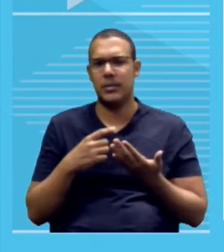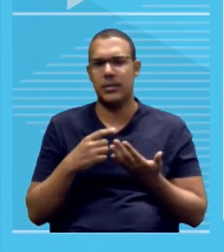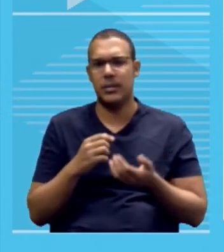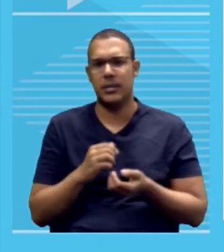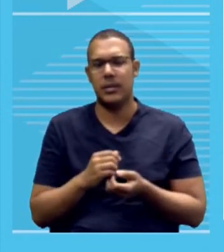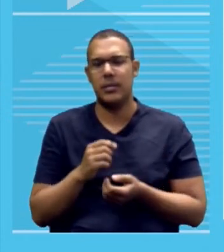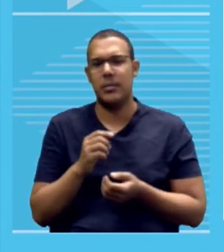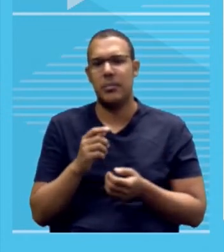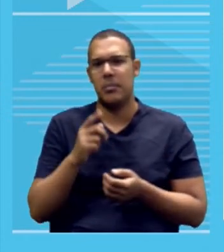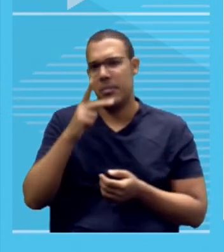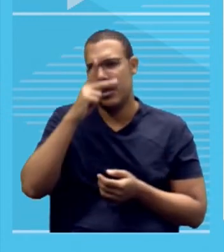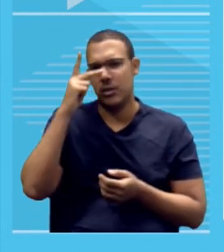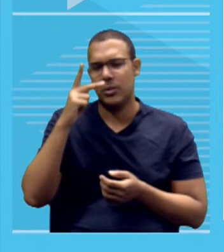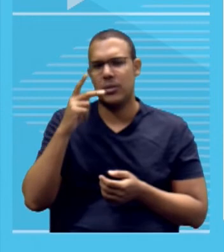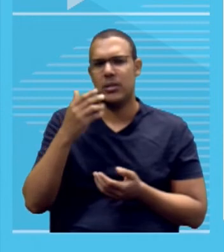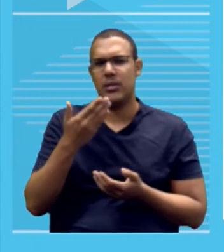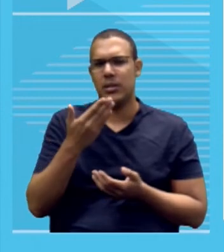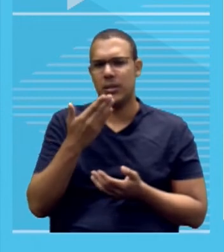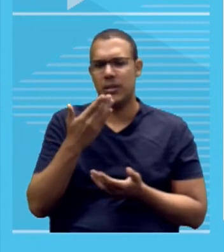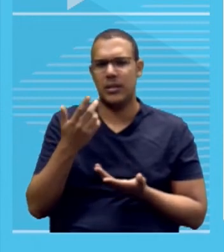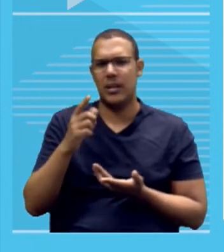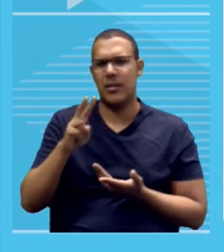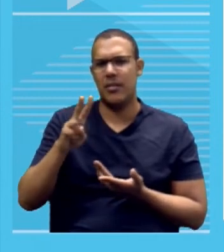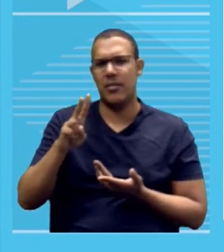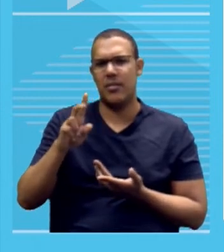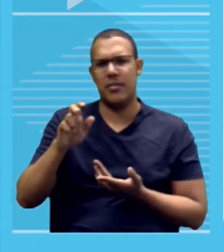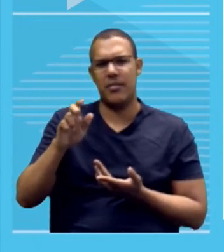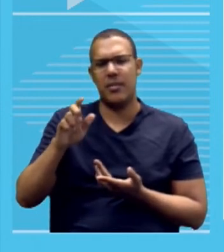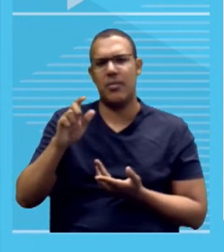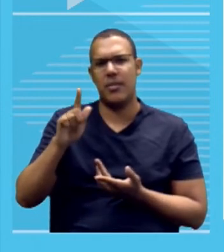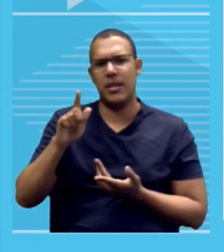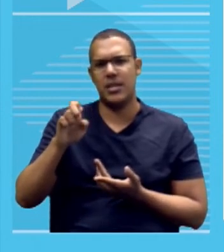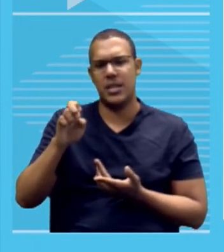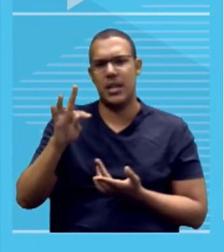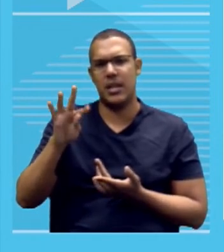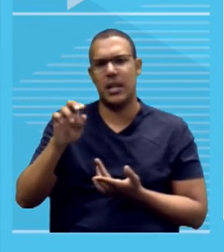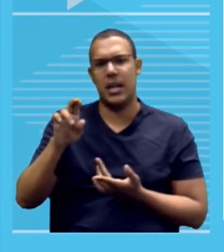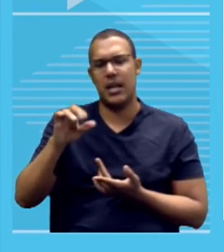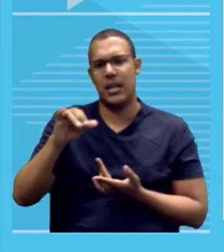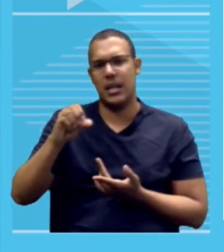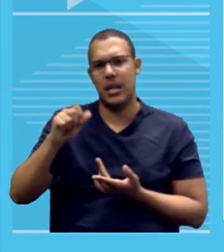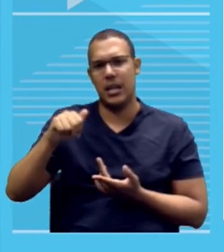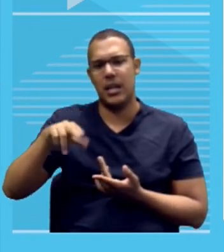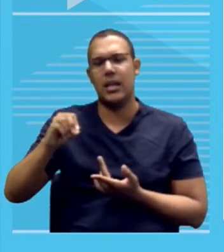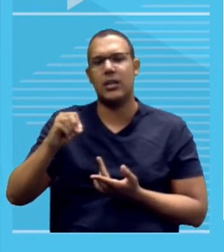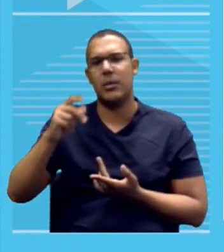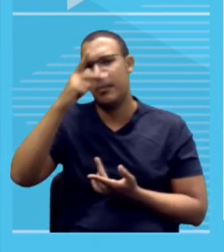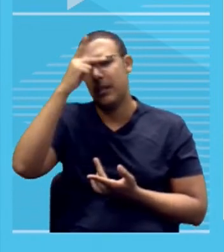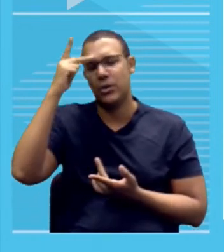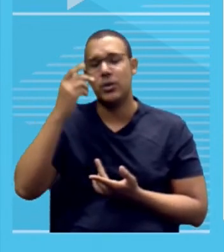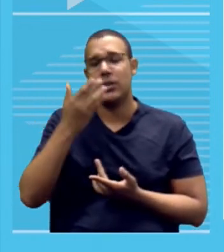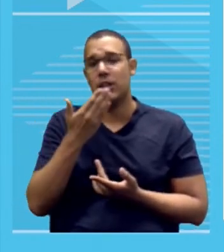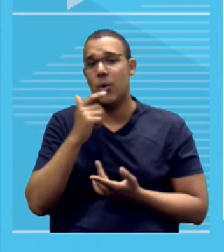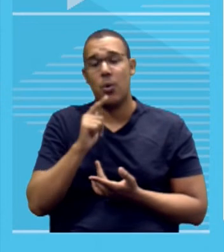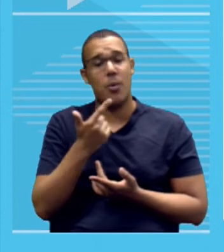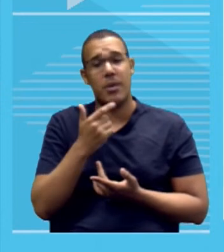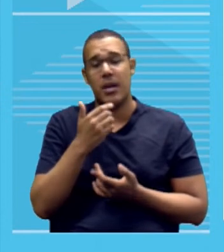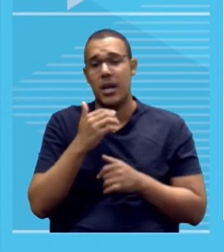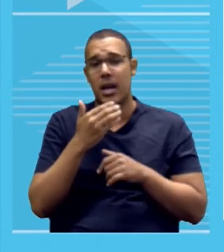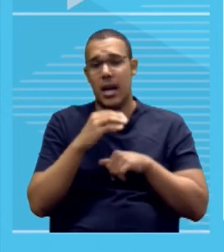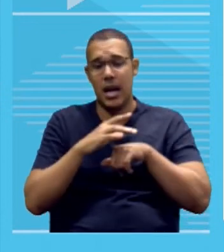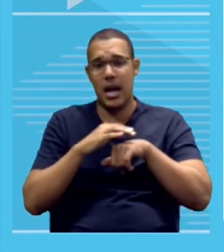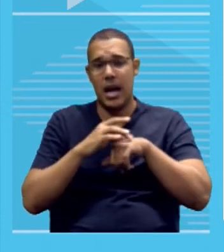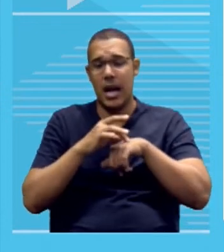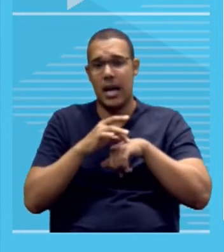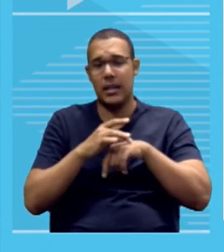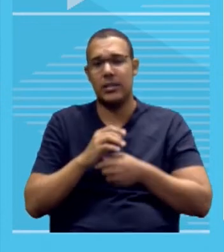ao veganismo ao vegetarianismo então pessoas que não comem carne por exemplo o importante elas encontrarem no